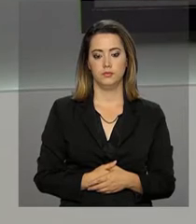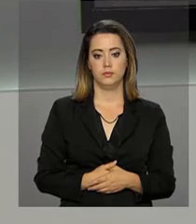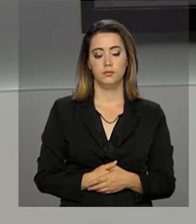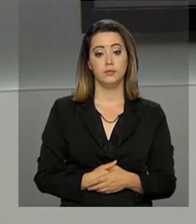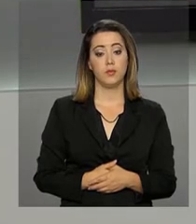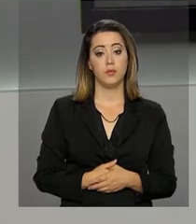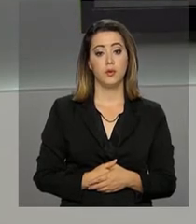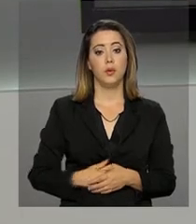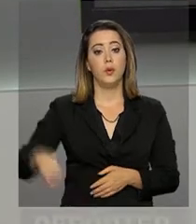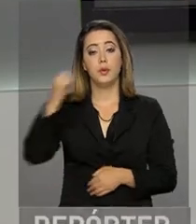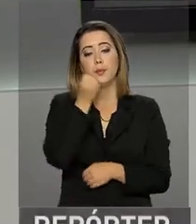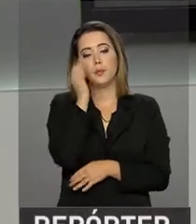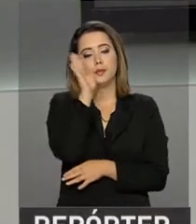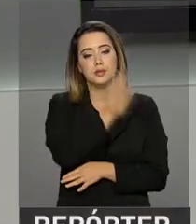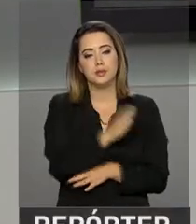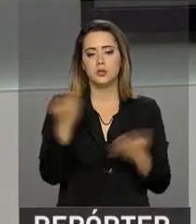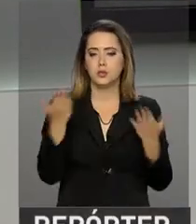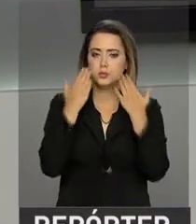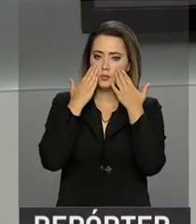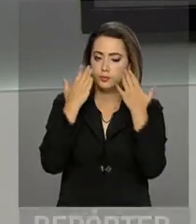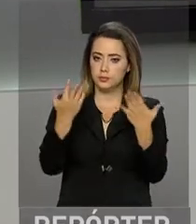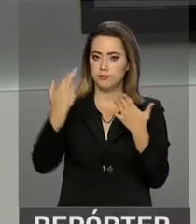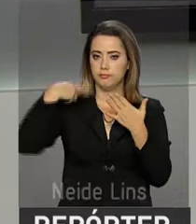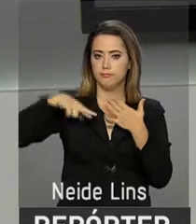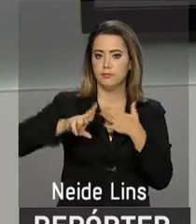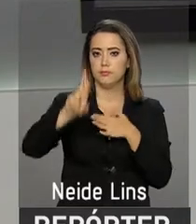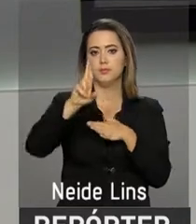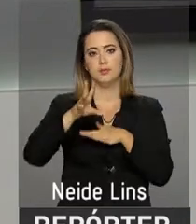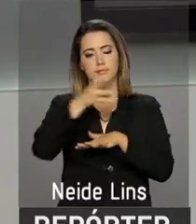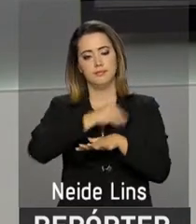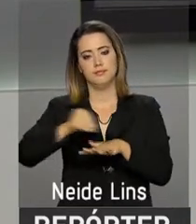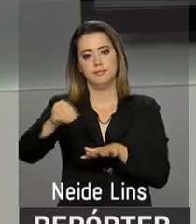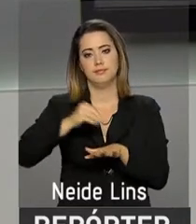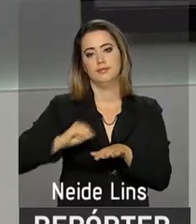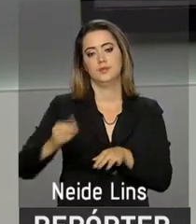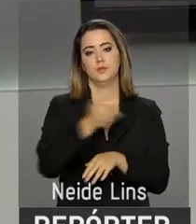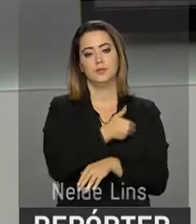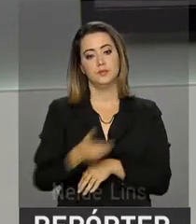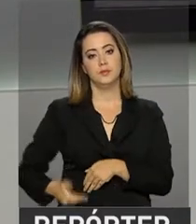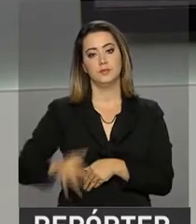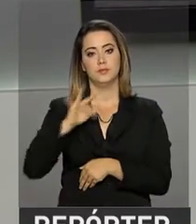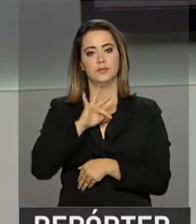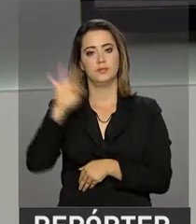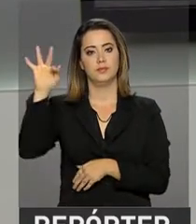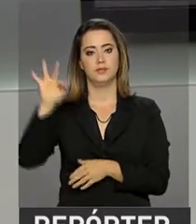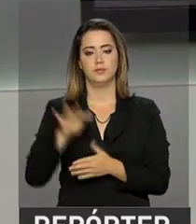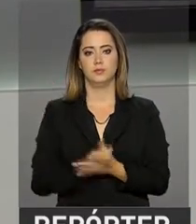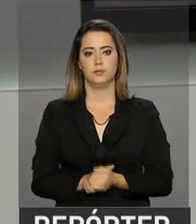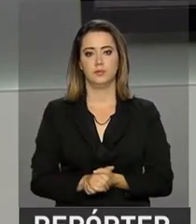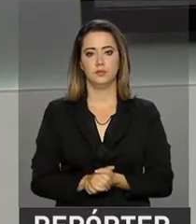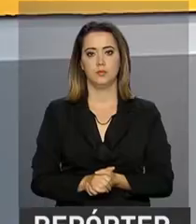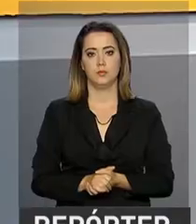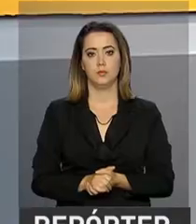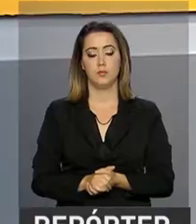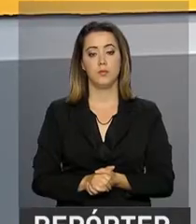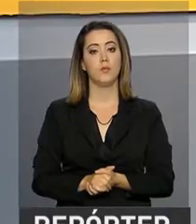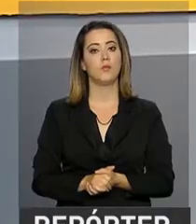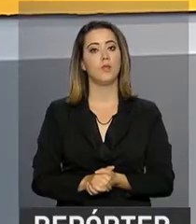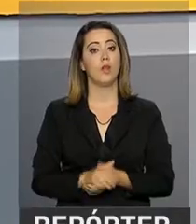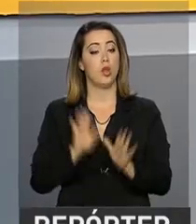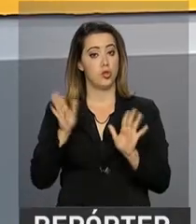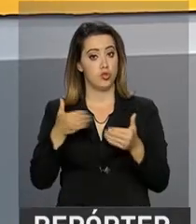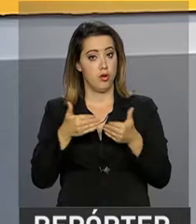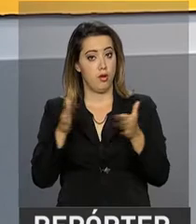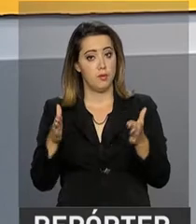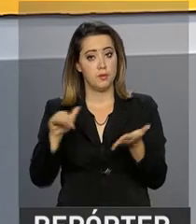olá boa tarde começa agora mais uma edição do repórter nbr com as notícias do governo federal estão